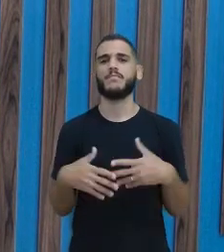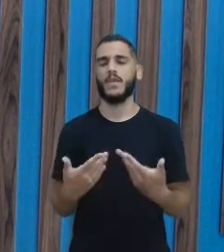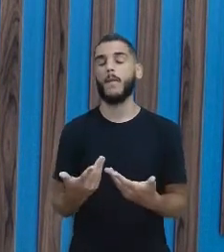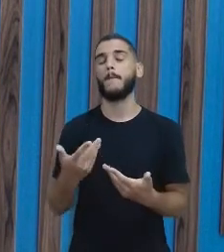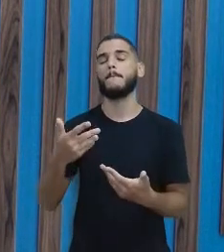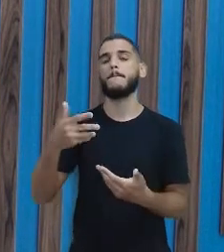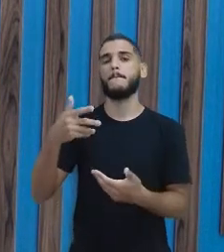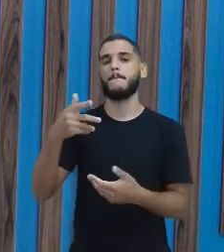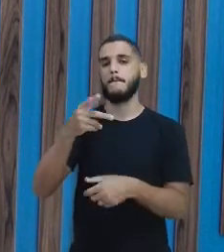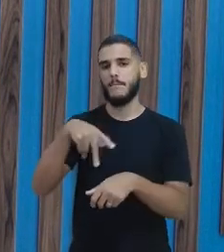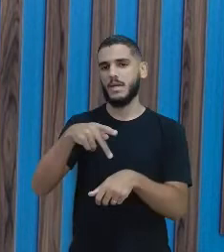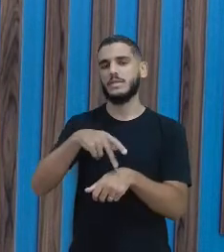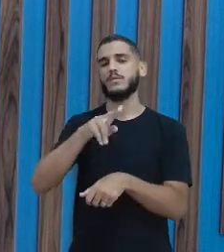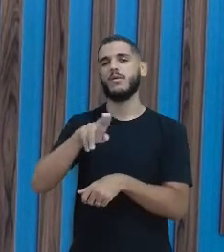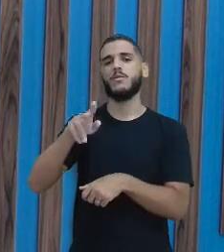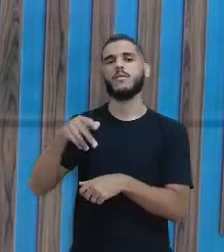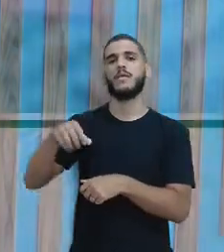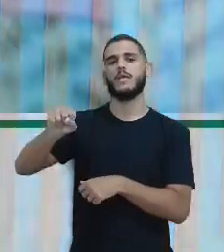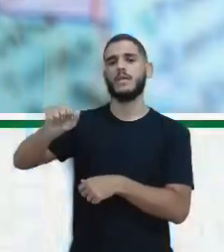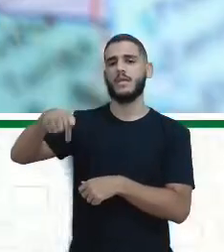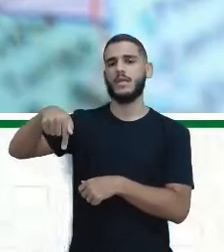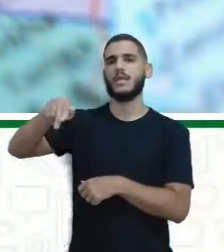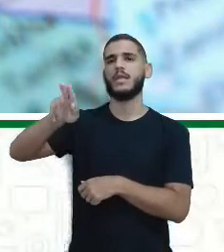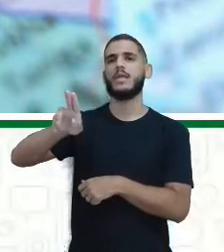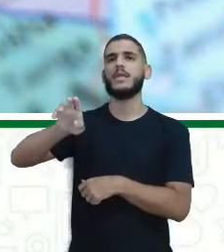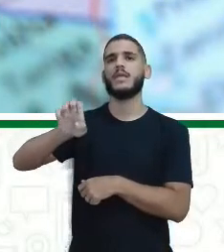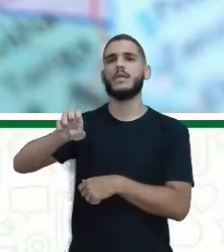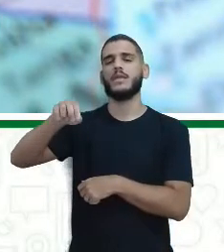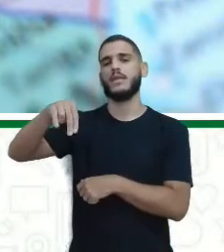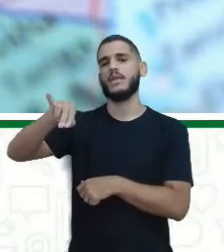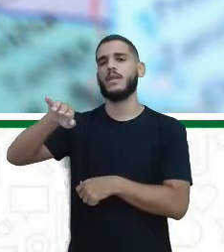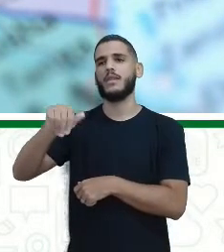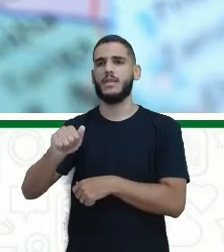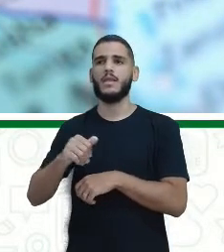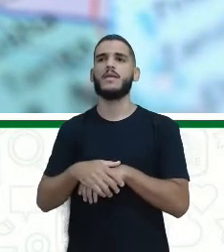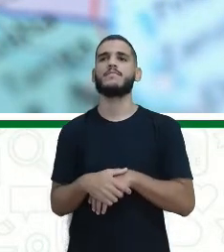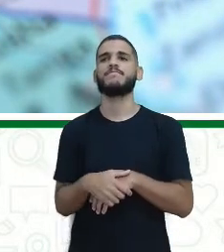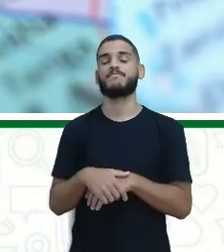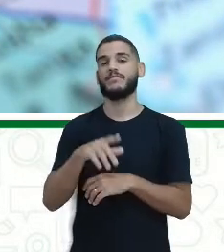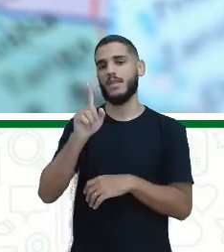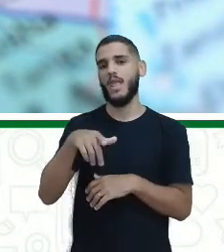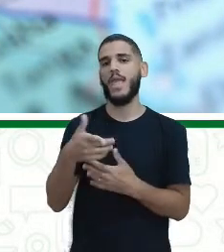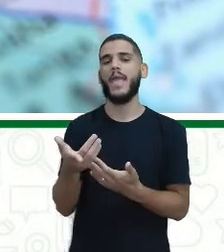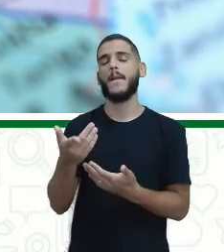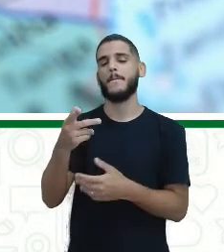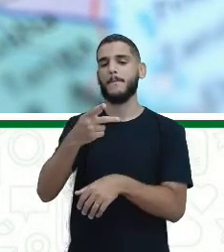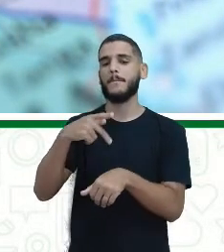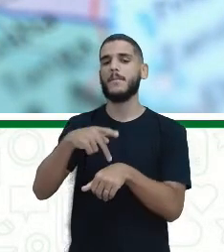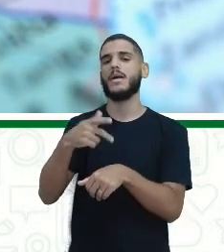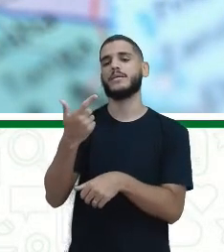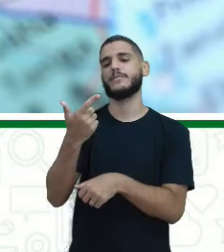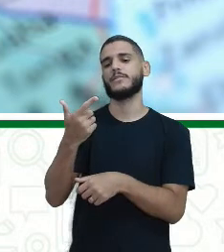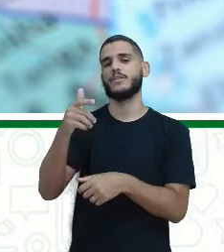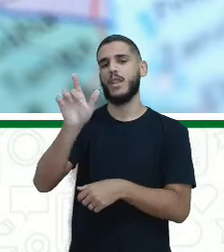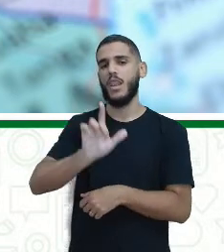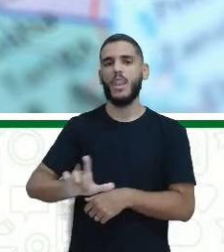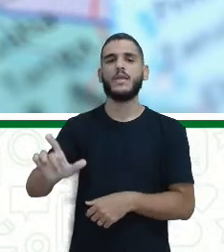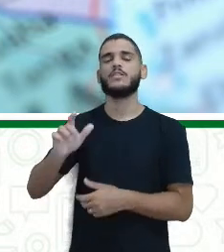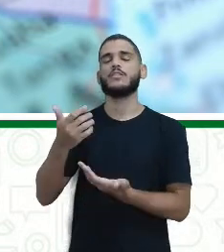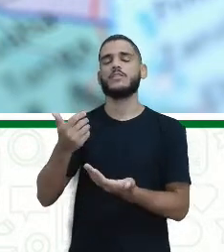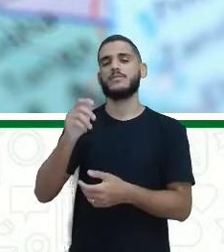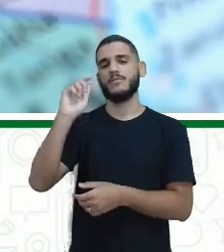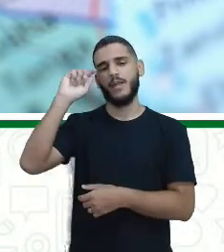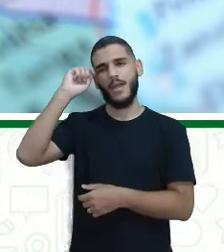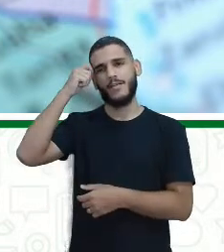Wangari é o Quênia, é um país do leste da África. Faz